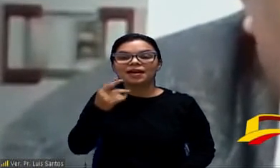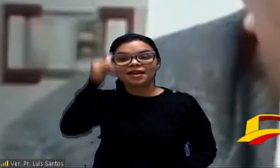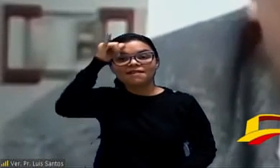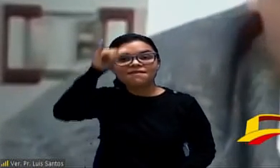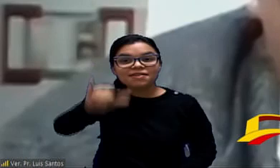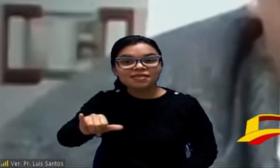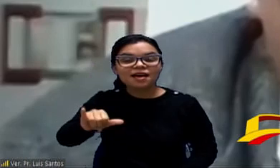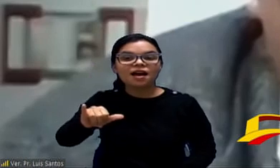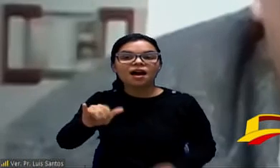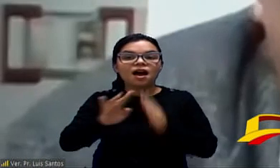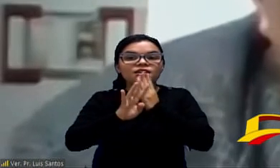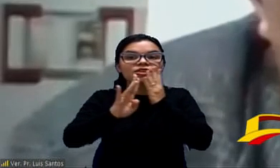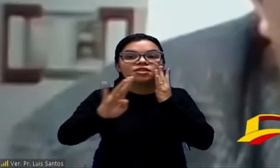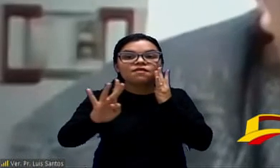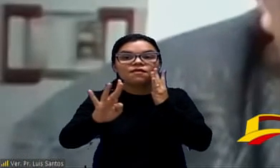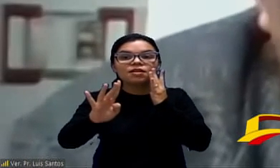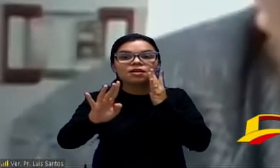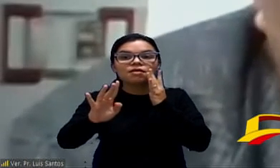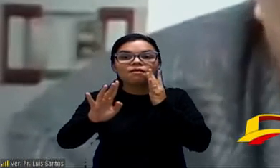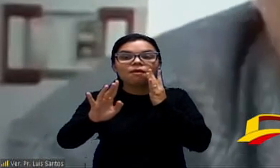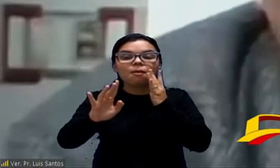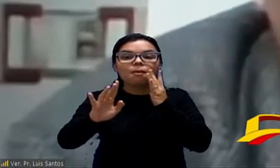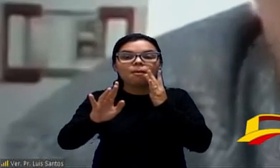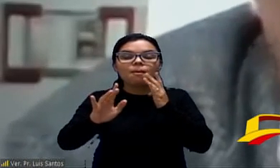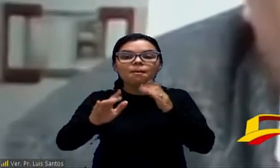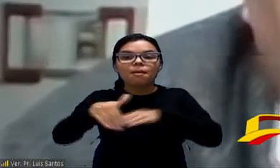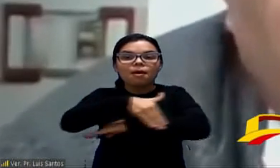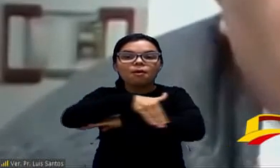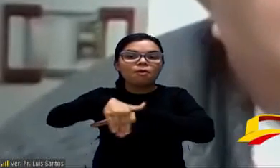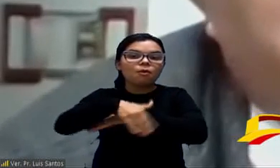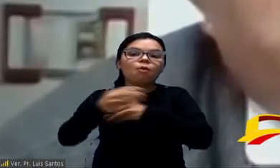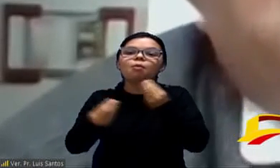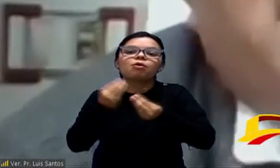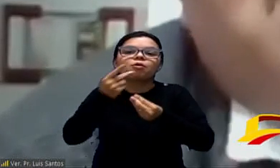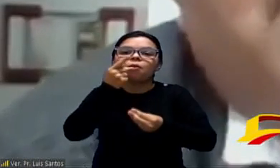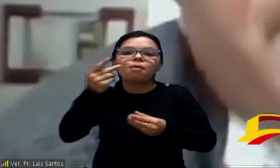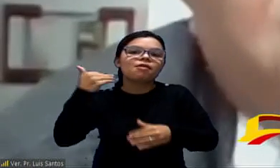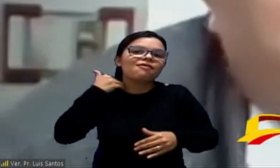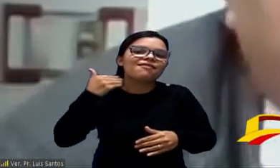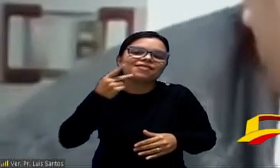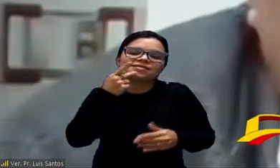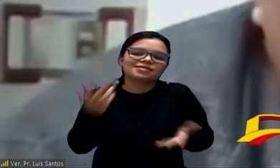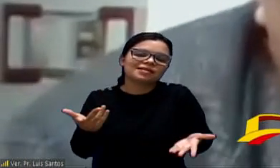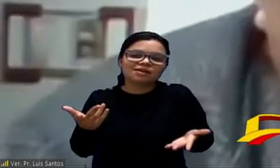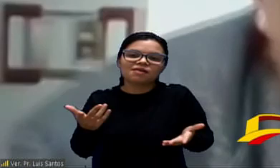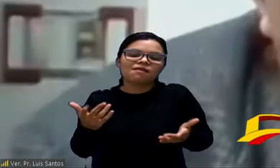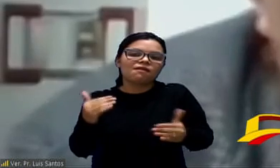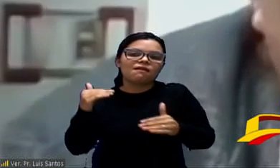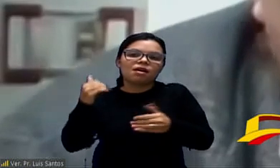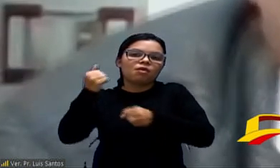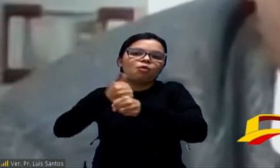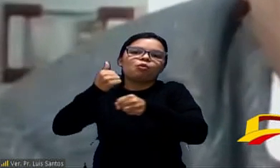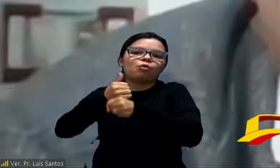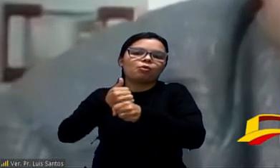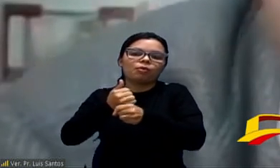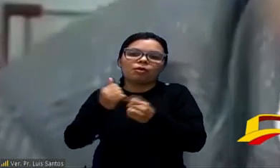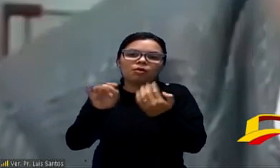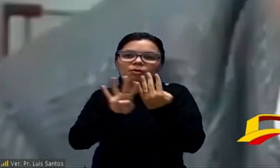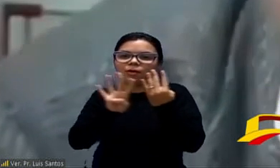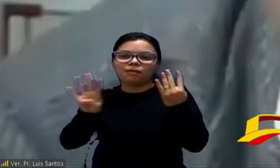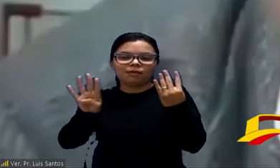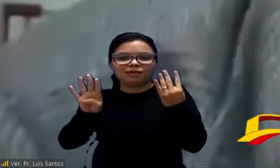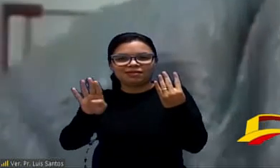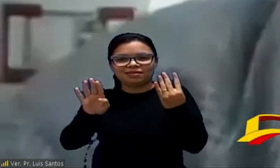vão para a rua. As pessoas vão ficar, como é que o banco vai fazer? Vai construir uma cobertura até o final da fila? Não tem,